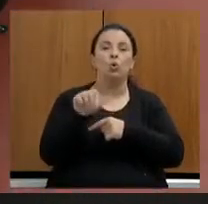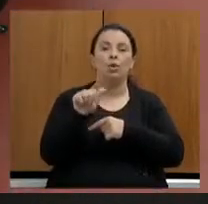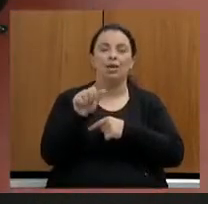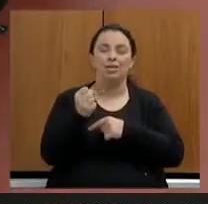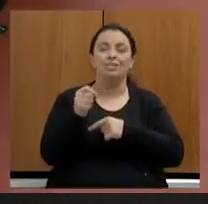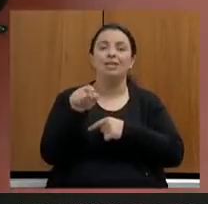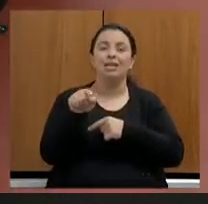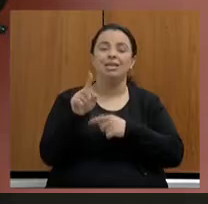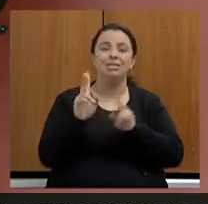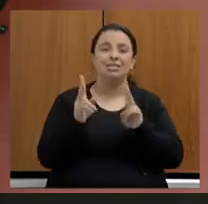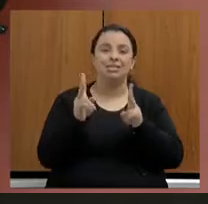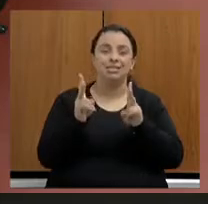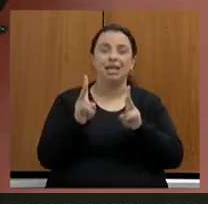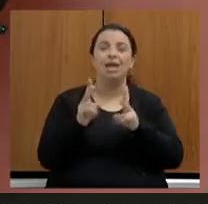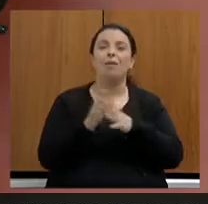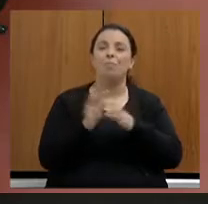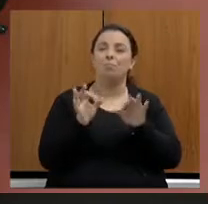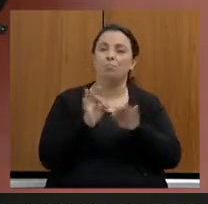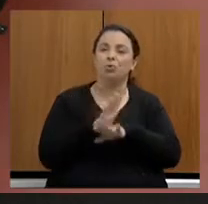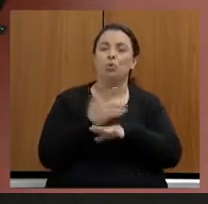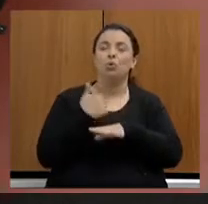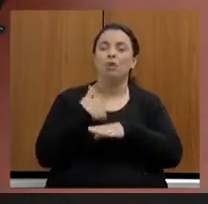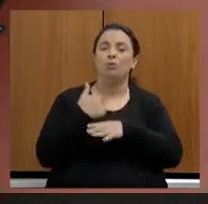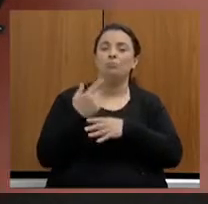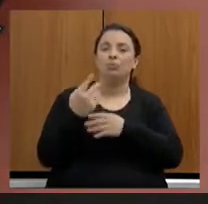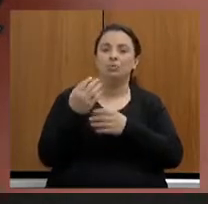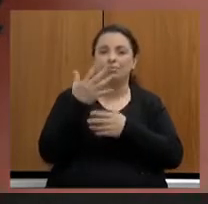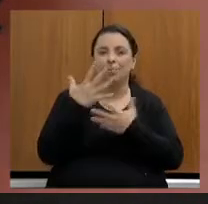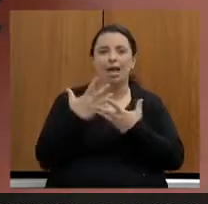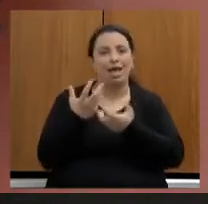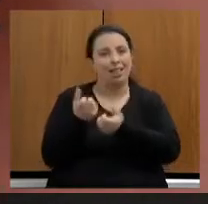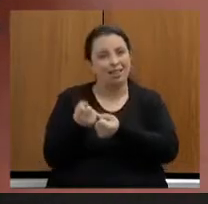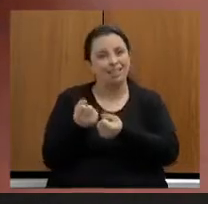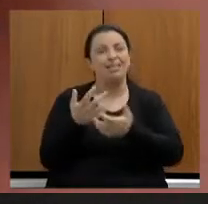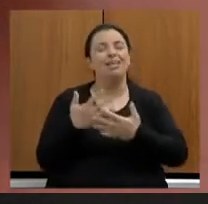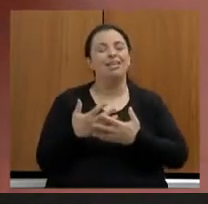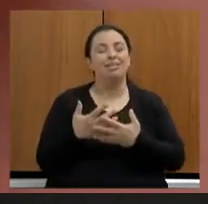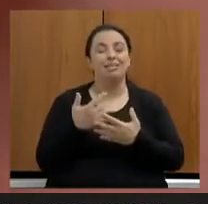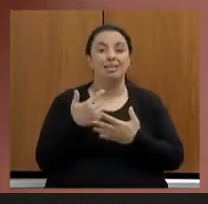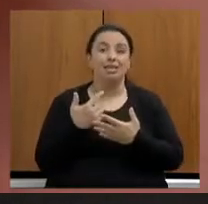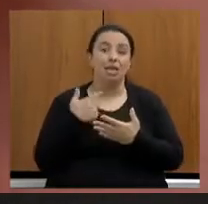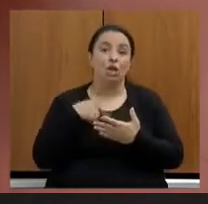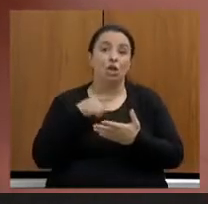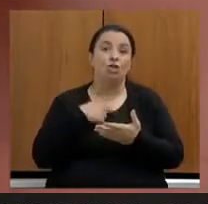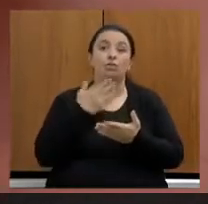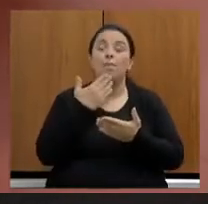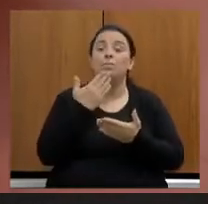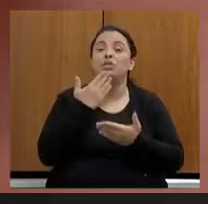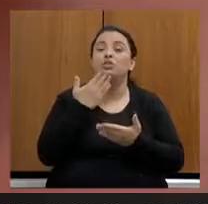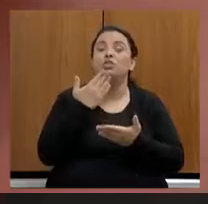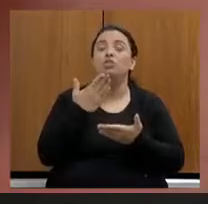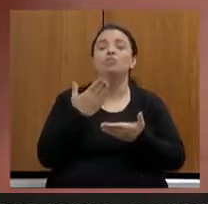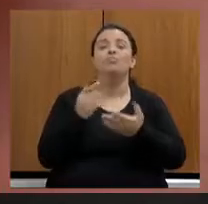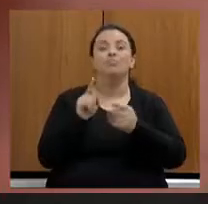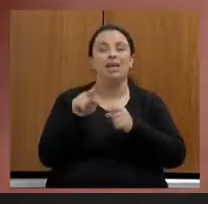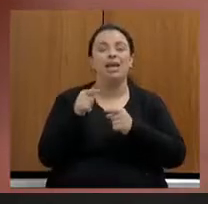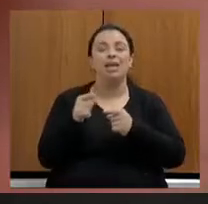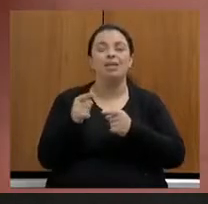a nos ouvir nos atender e levar adiante as nossas reivindicações